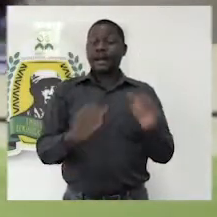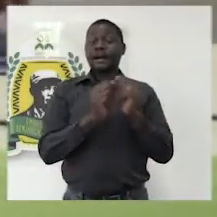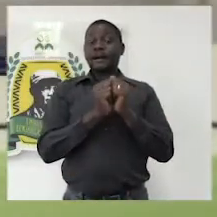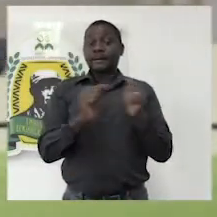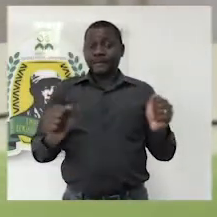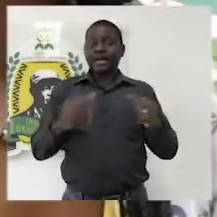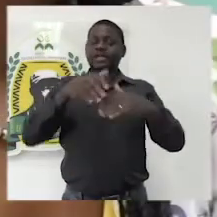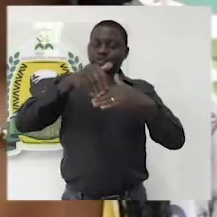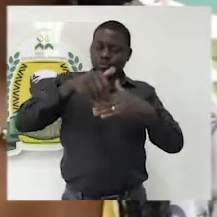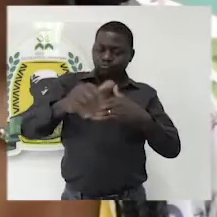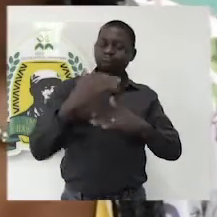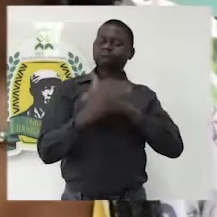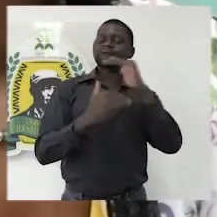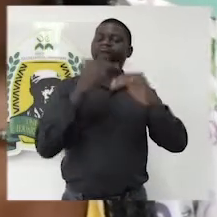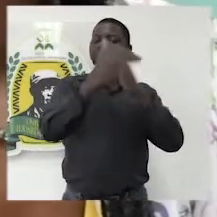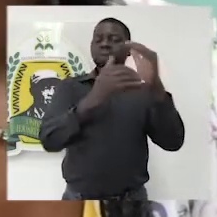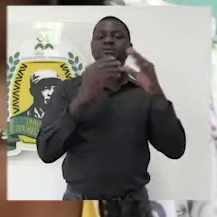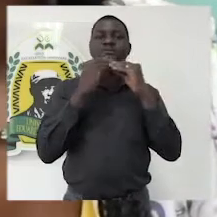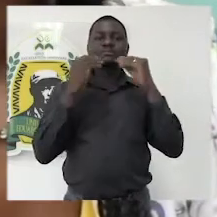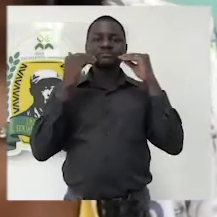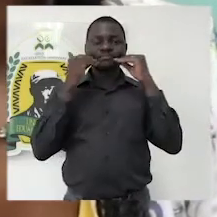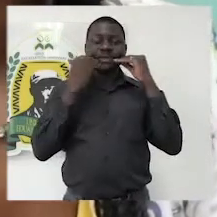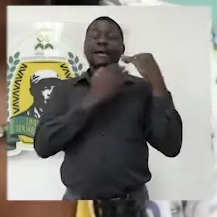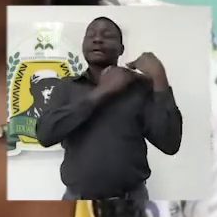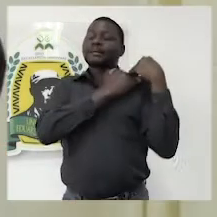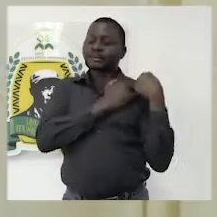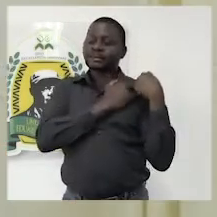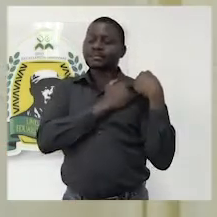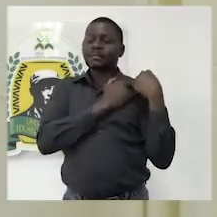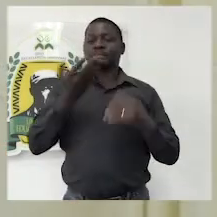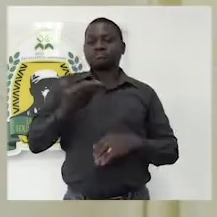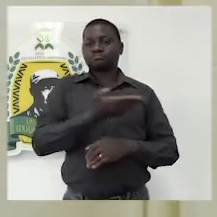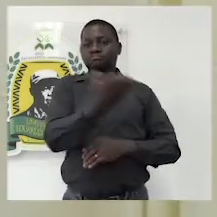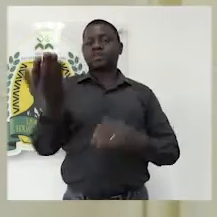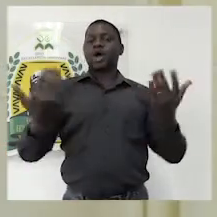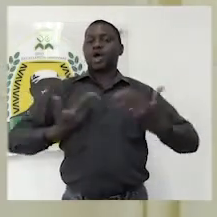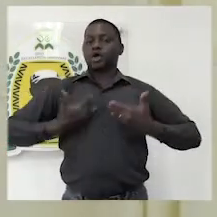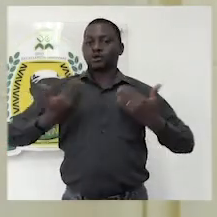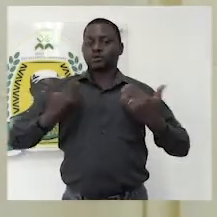Entretanto, a continuidade do desenvolvimento do país é responsabilidade dos jovens.